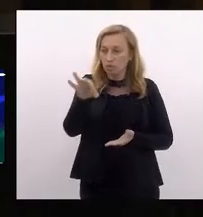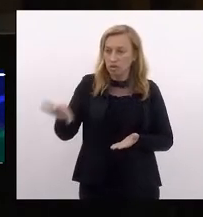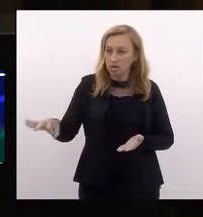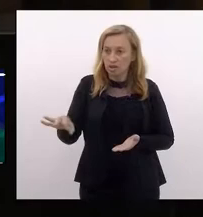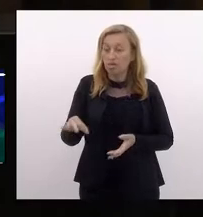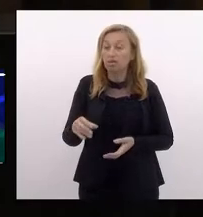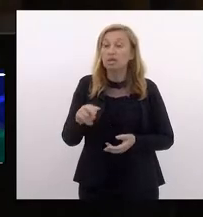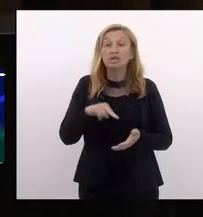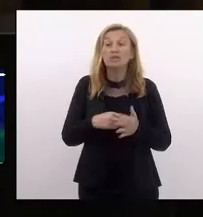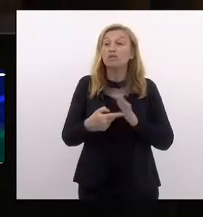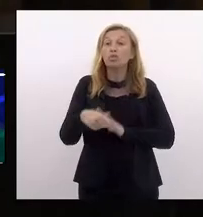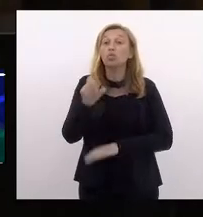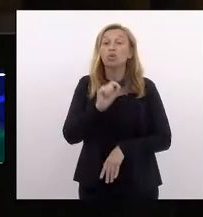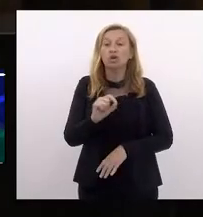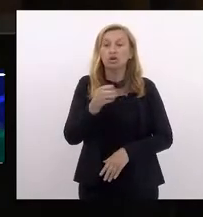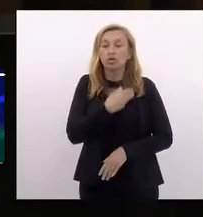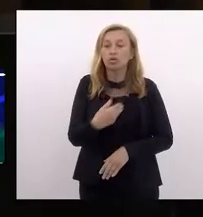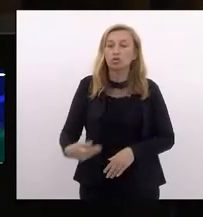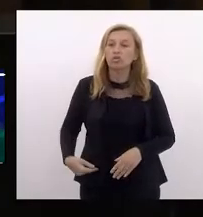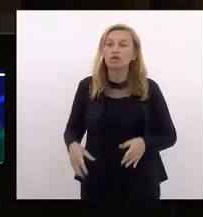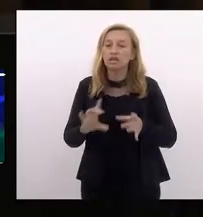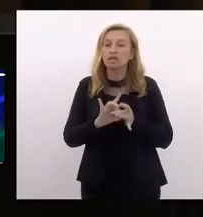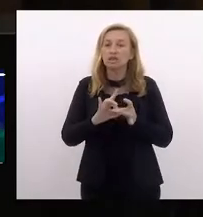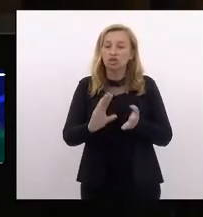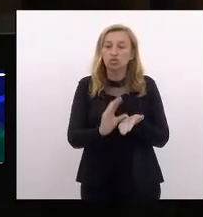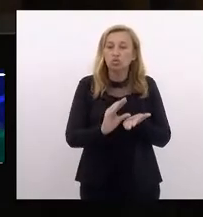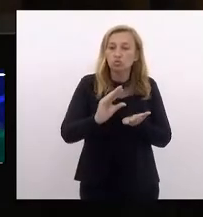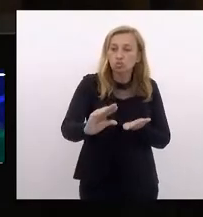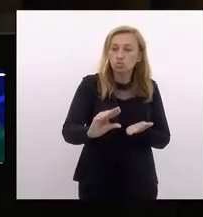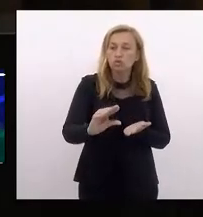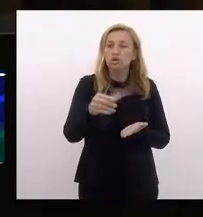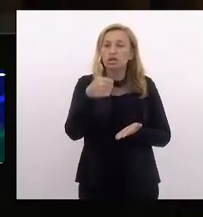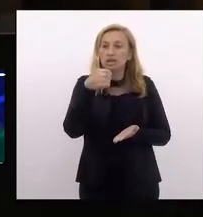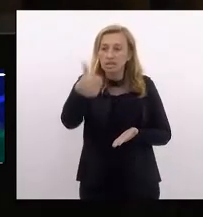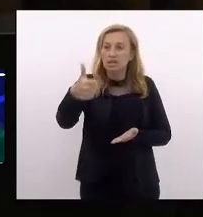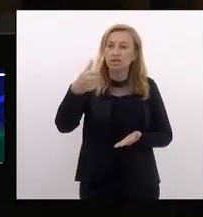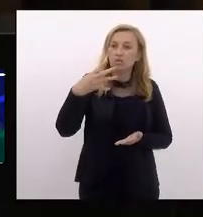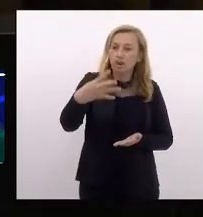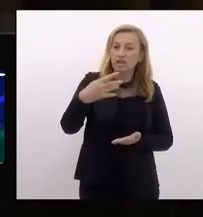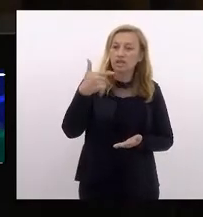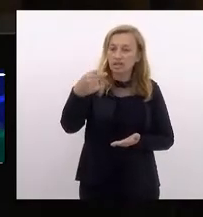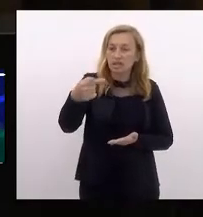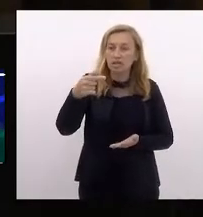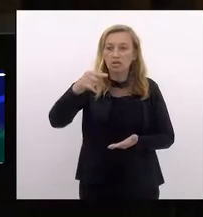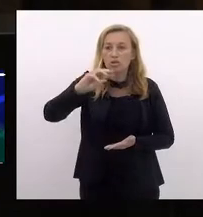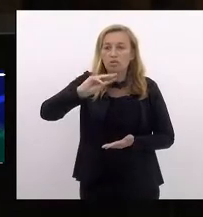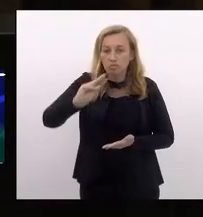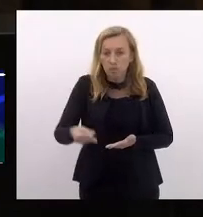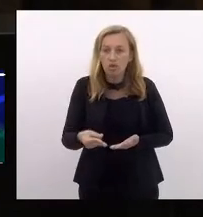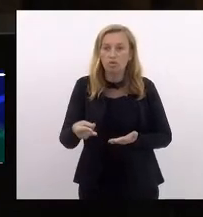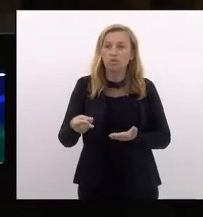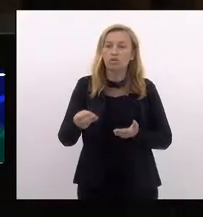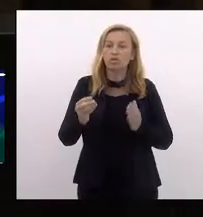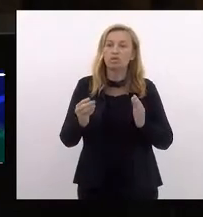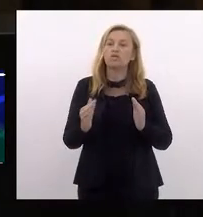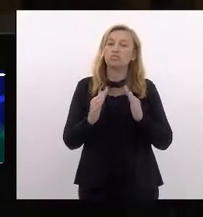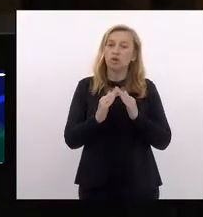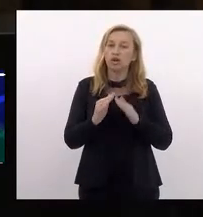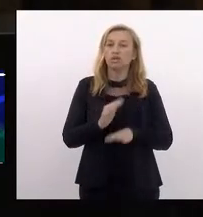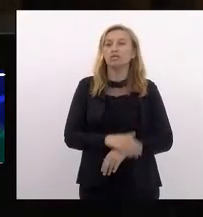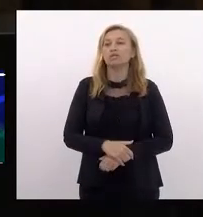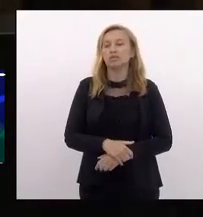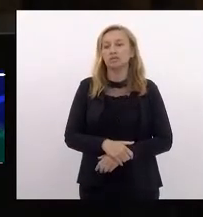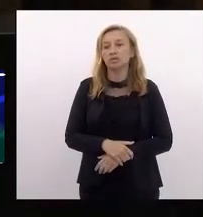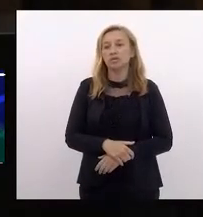isso quer dizer que o governo deixou de aplicar 147.000 e em habitação